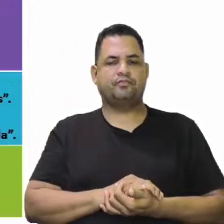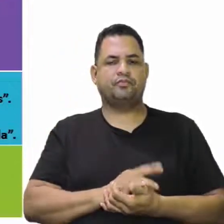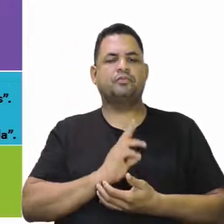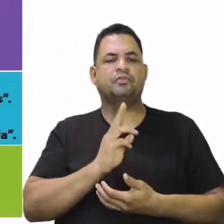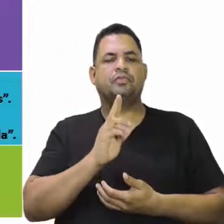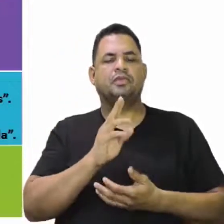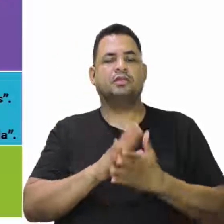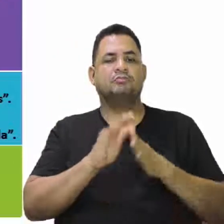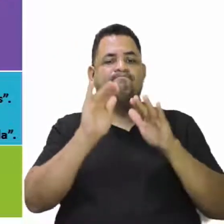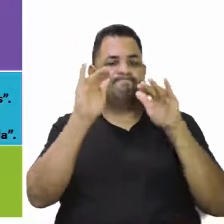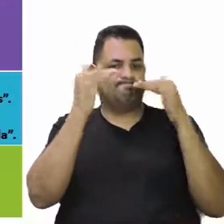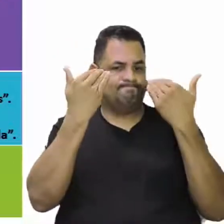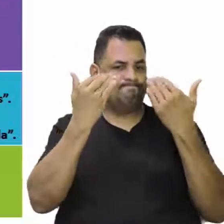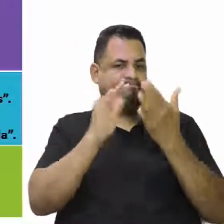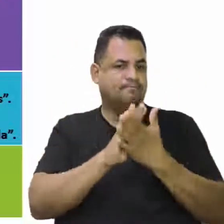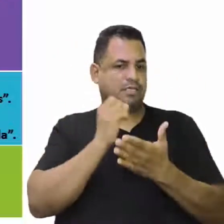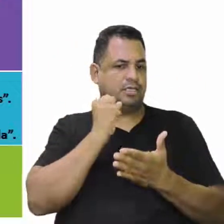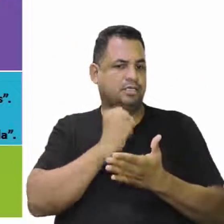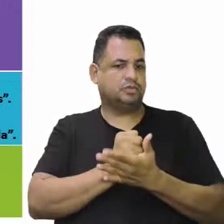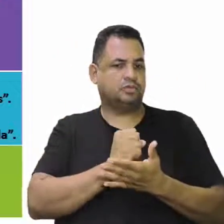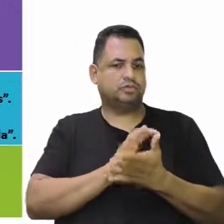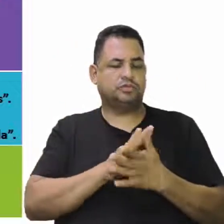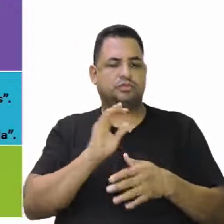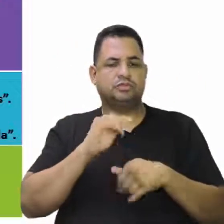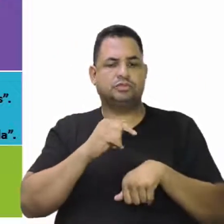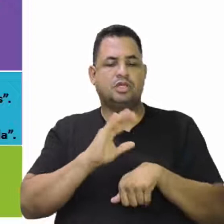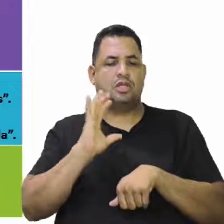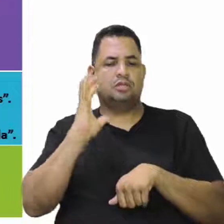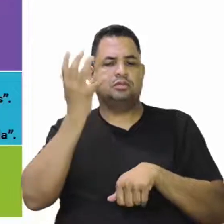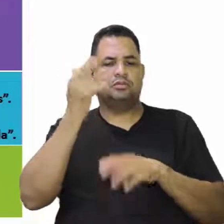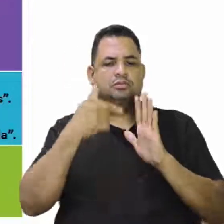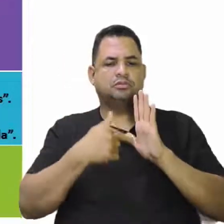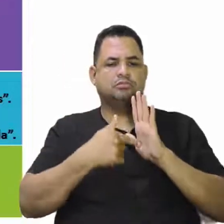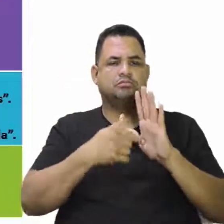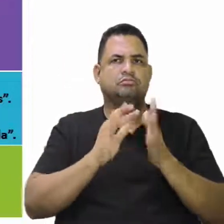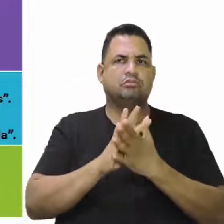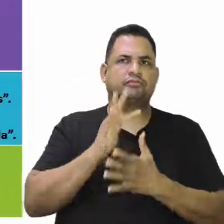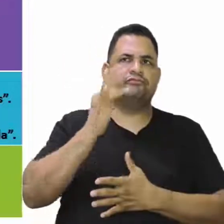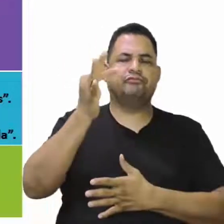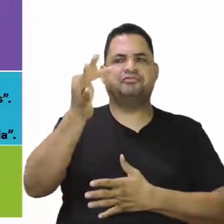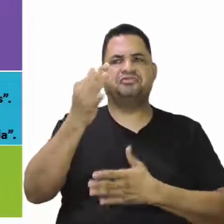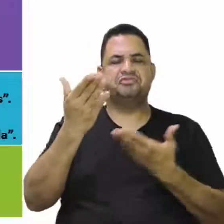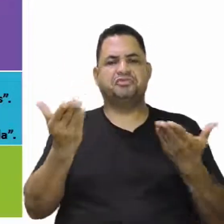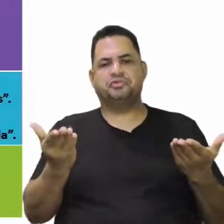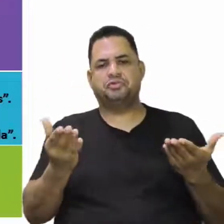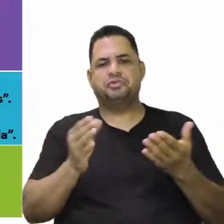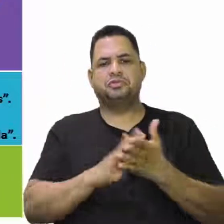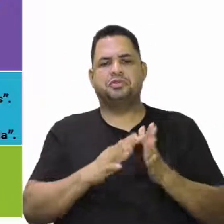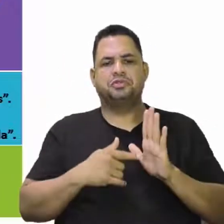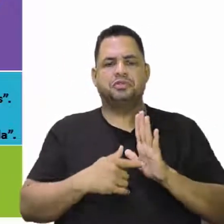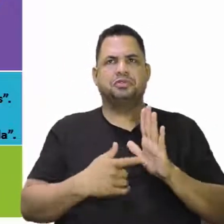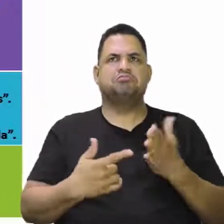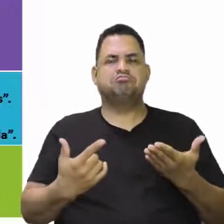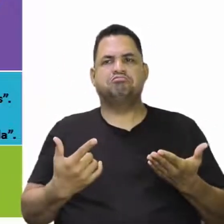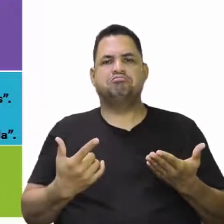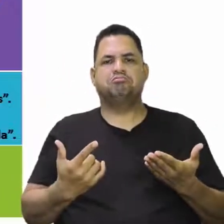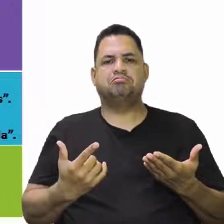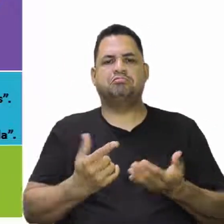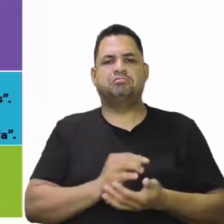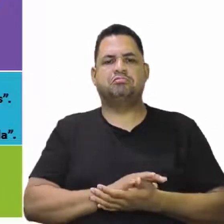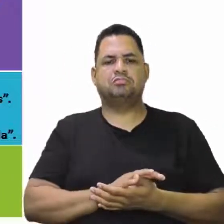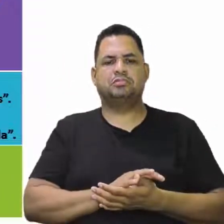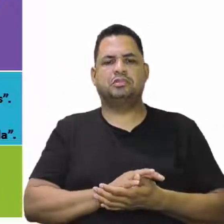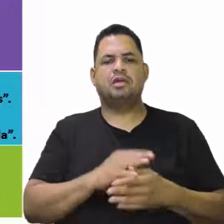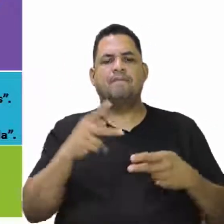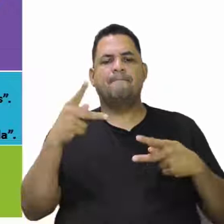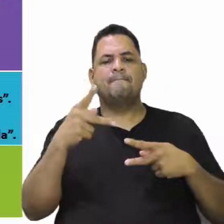tem que prestar atenção nos marcadores temporais, que eles vão ali indicar se é futuro, eles vão indicar ali as